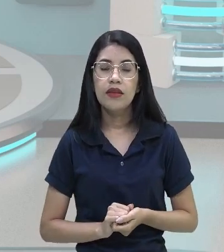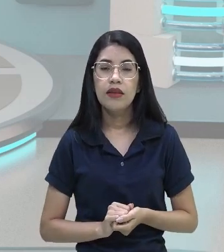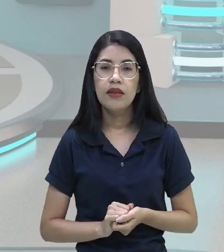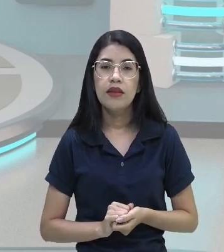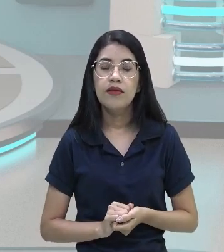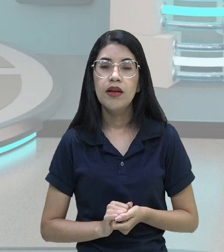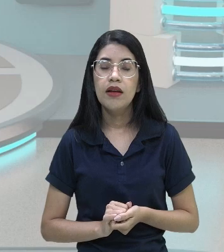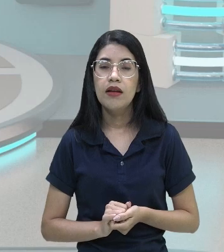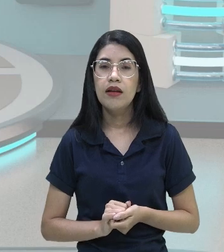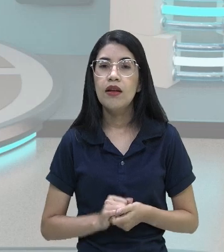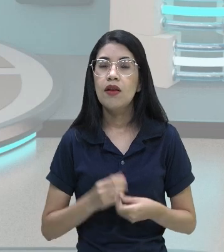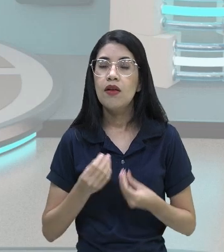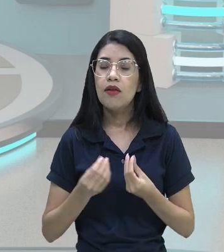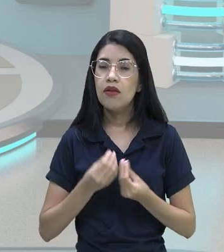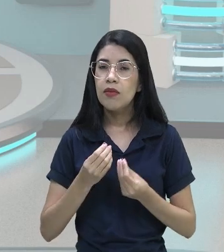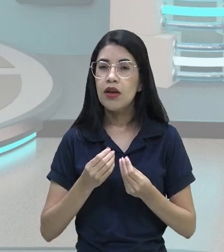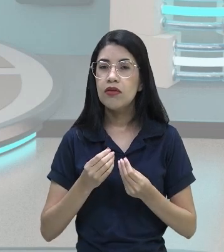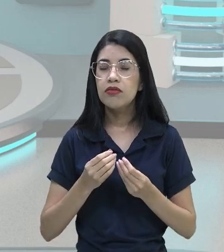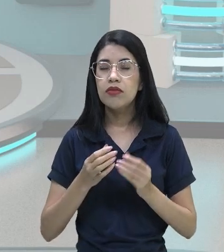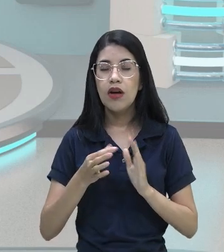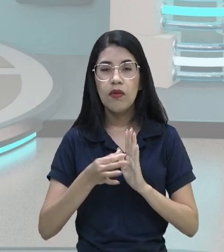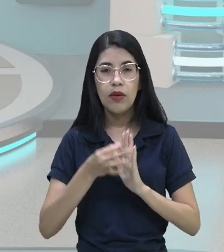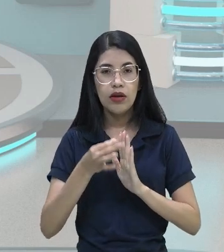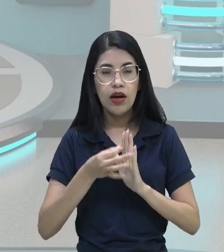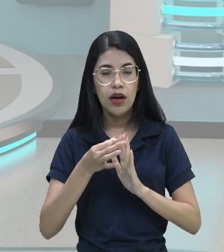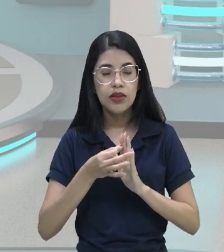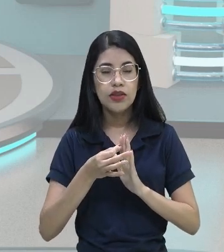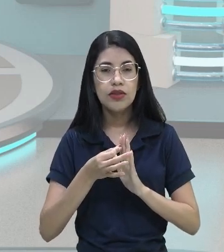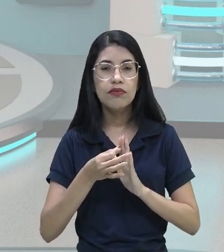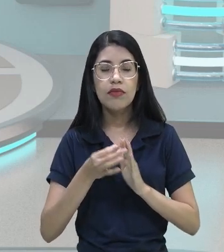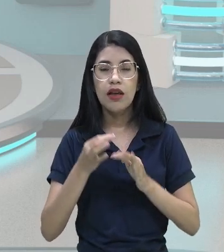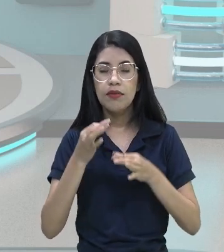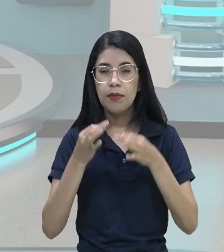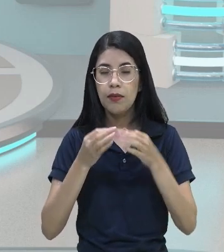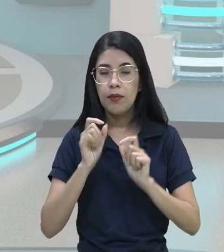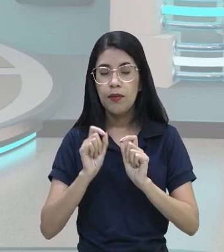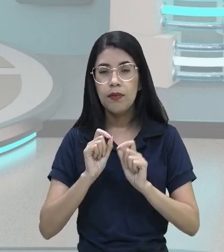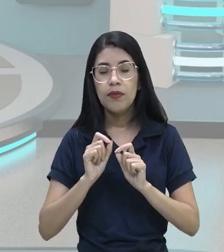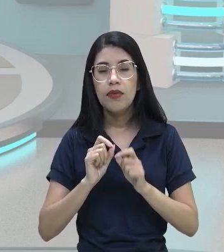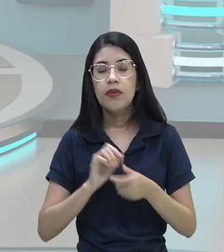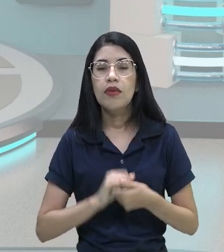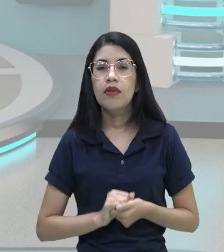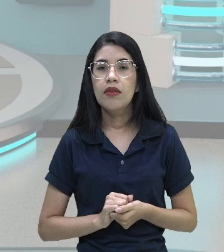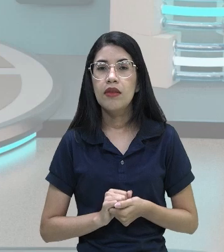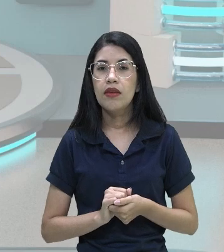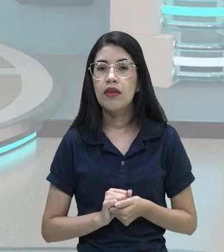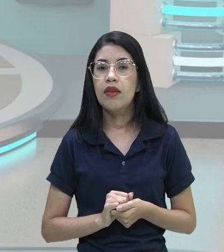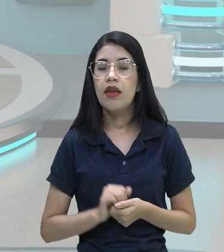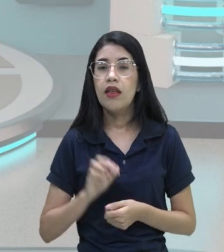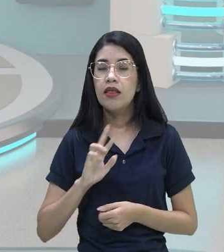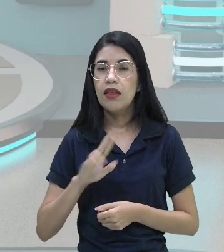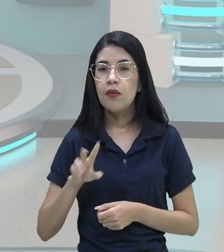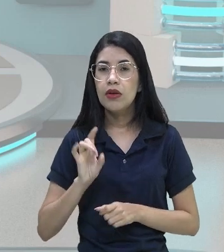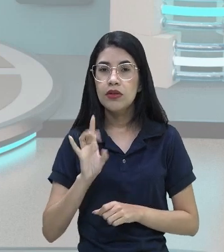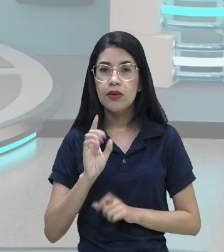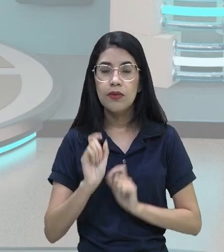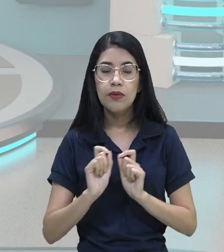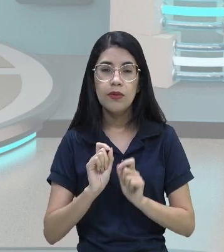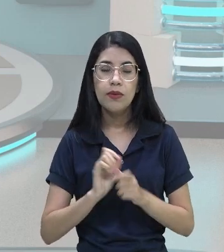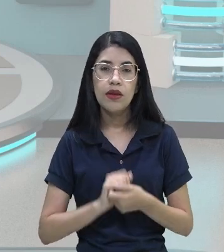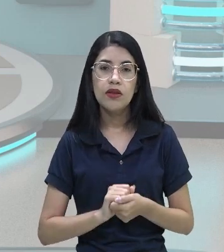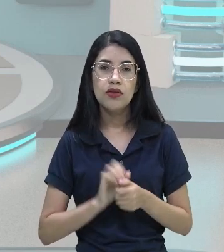do desenvolvimento do teu artigo de opinião, ela vai justamente residir nessa